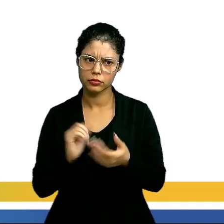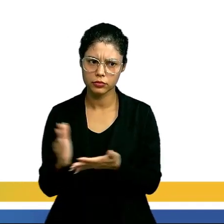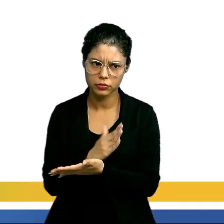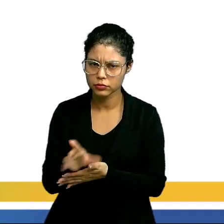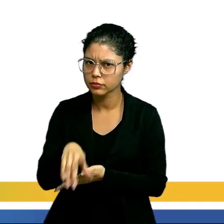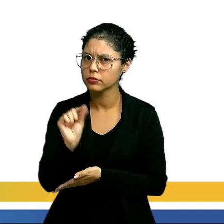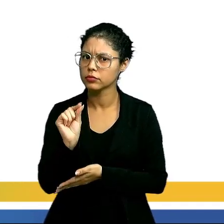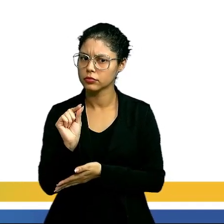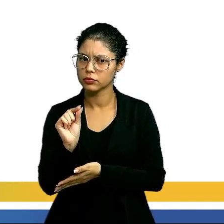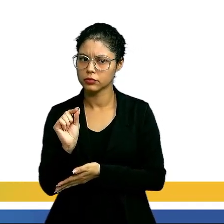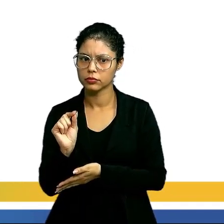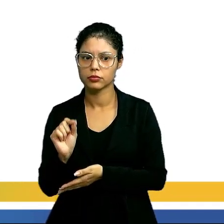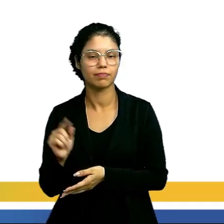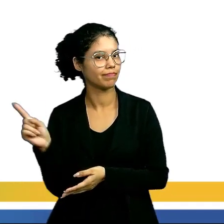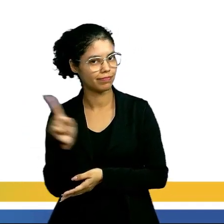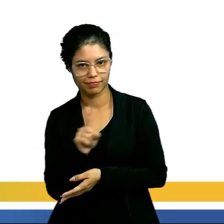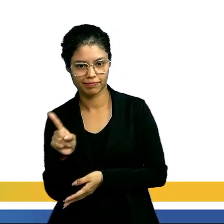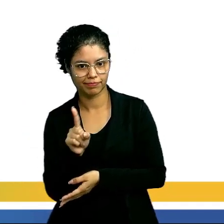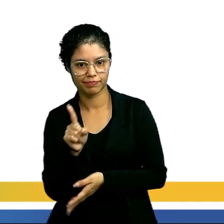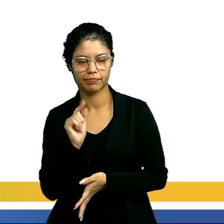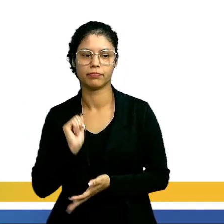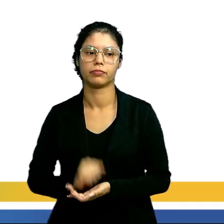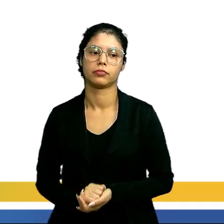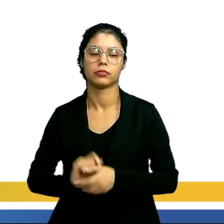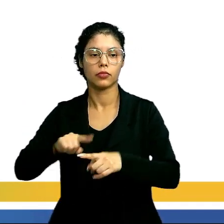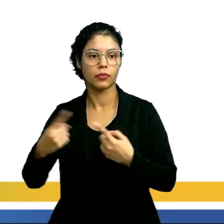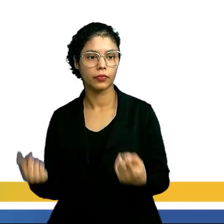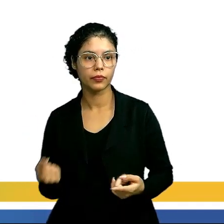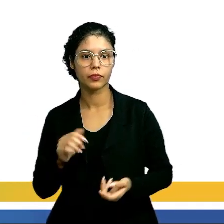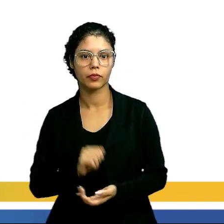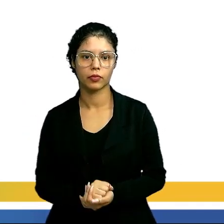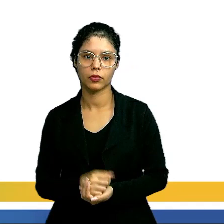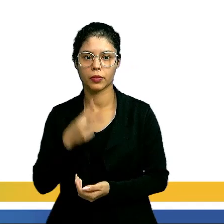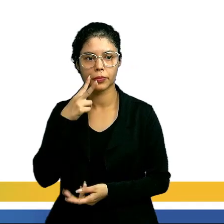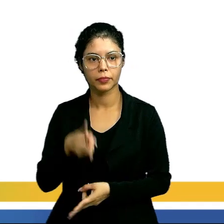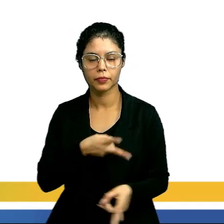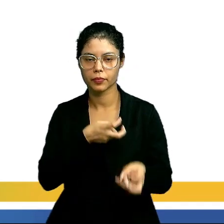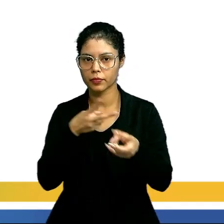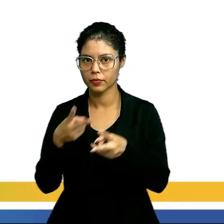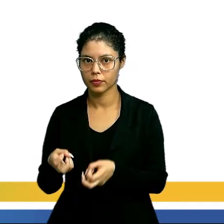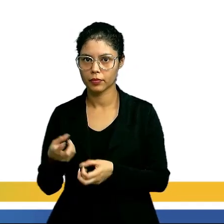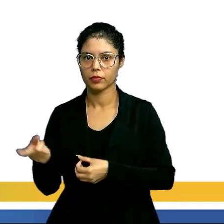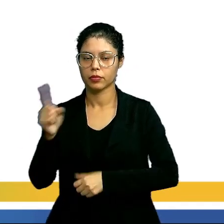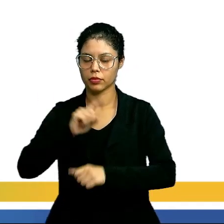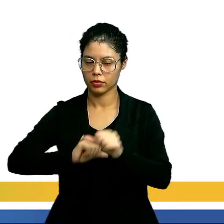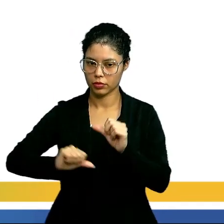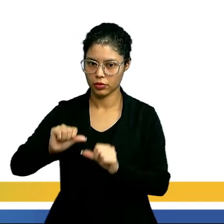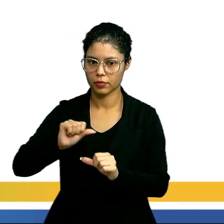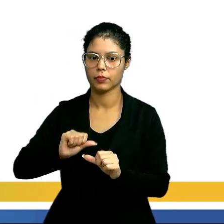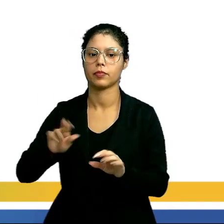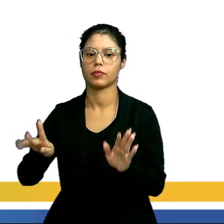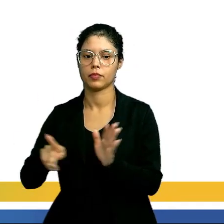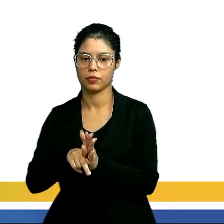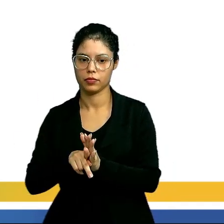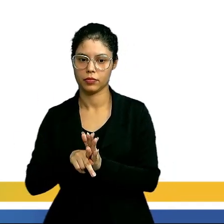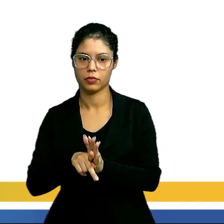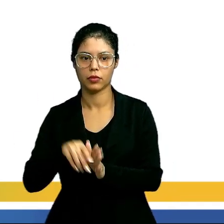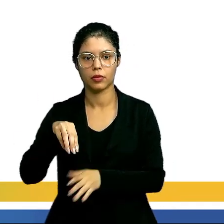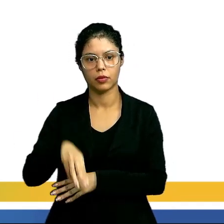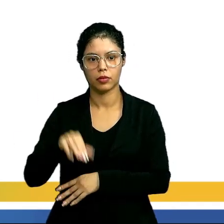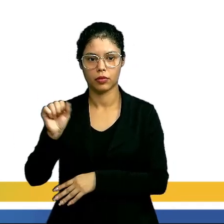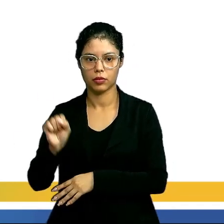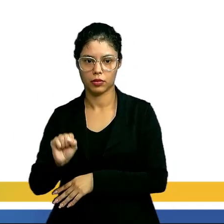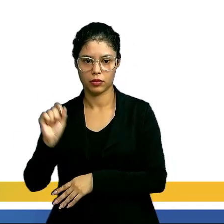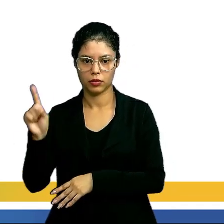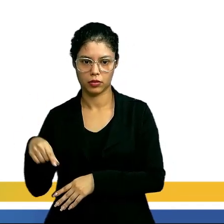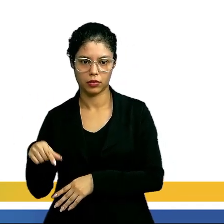alguma das alternativas? Obviamente não. Mas a gente observa que para se converter a metros por